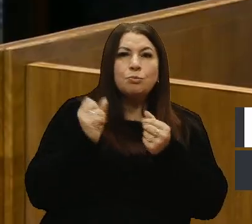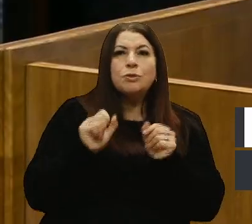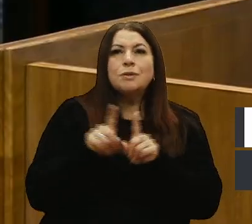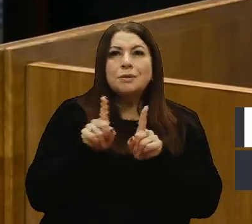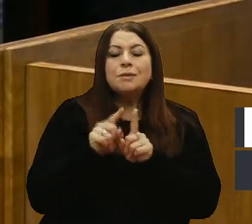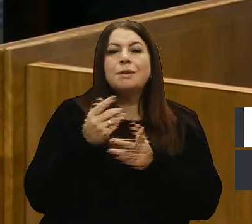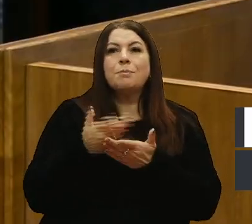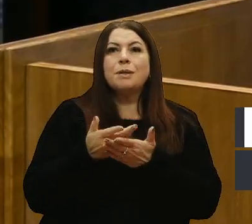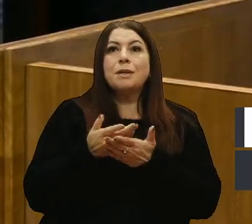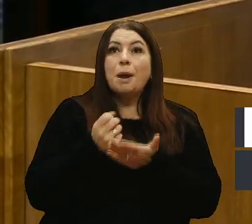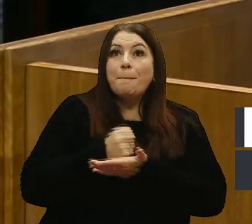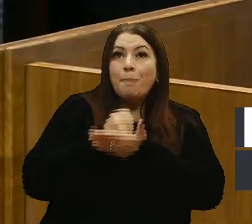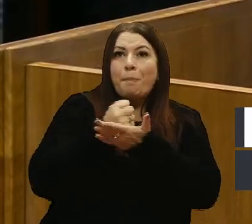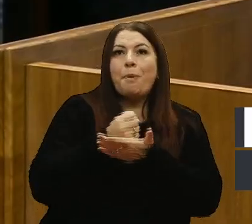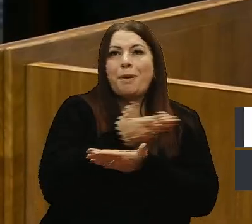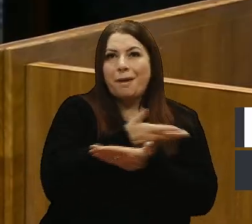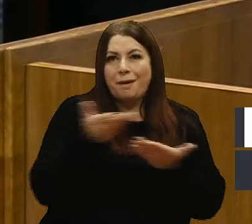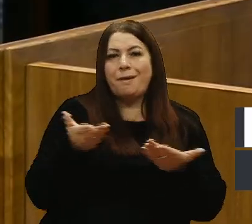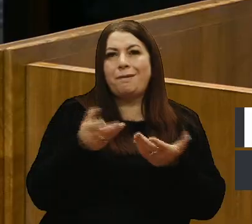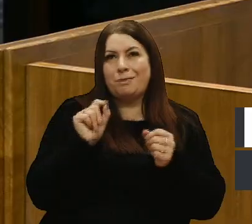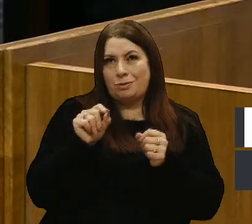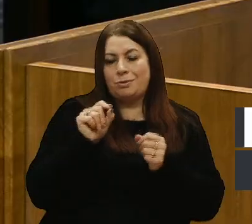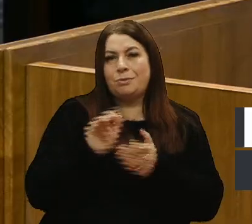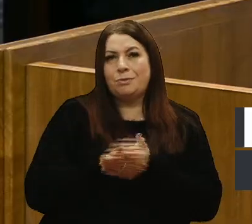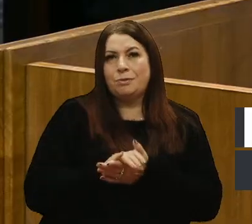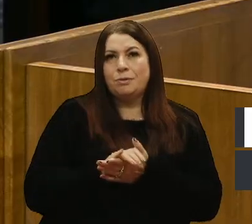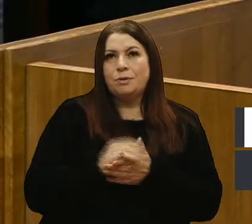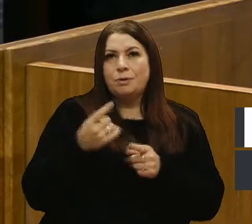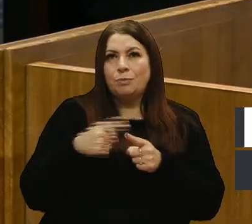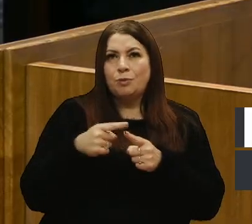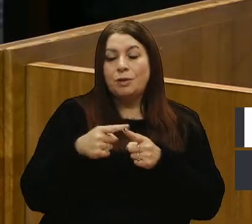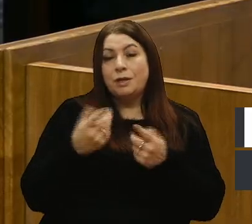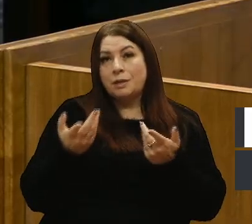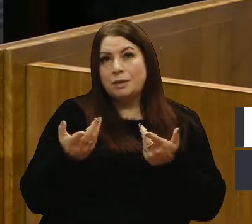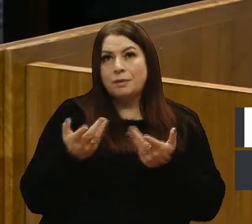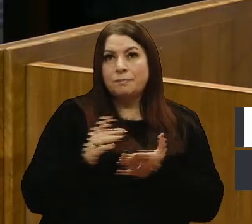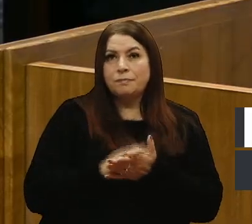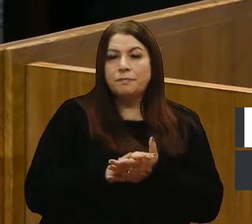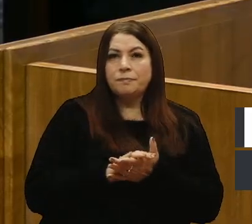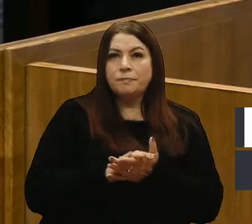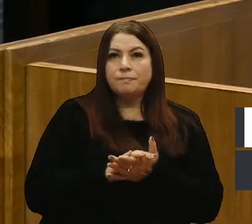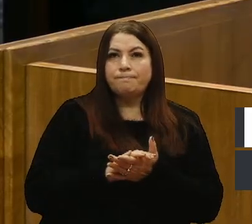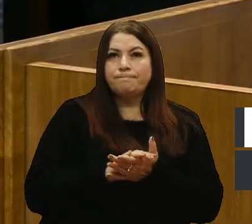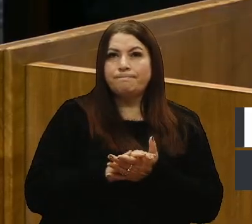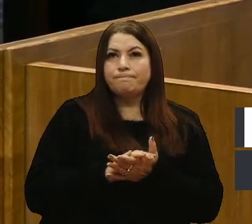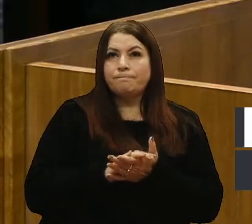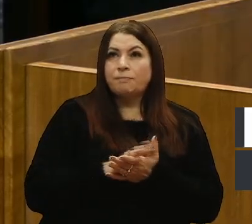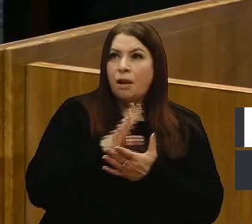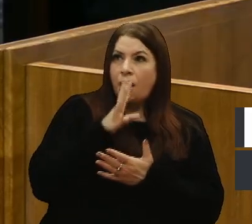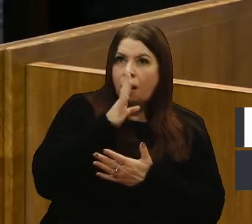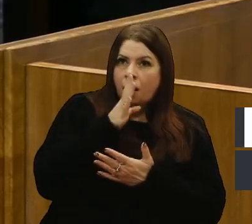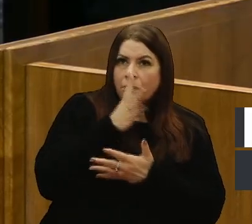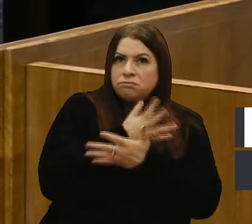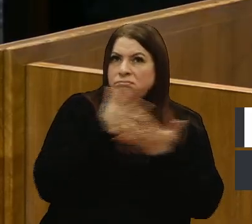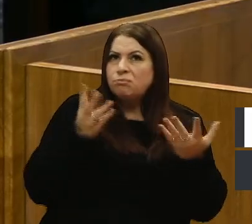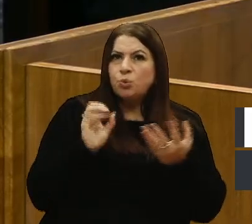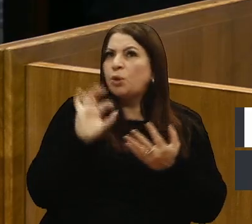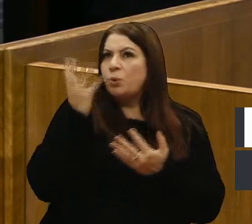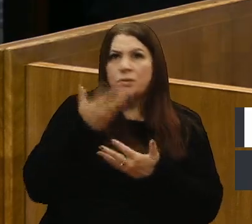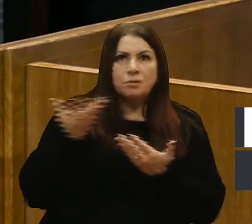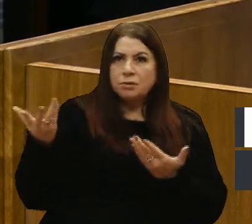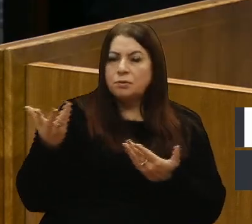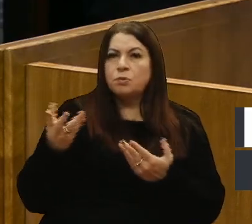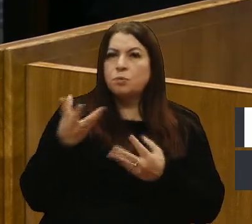também apoiar essa situação, porque são situações que nos deixam perplexos, né?